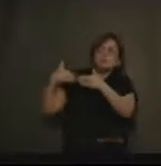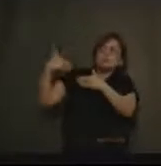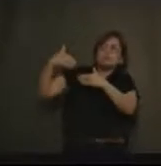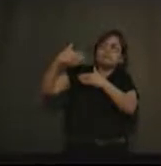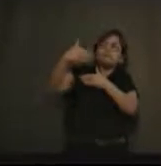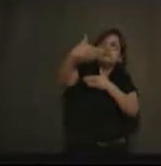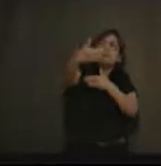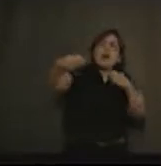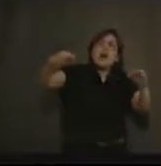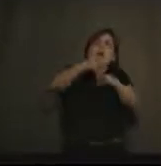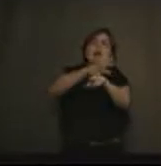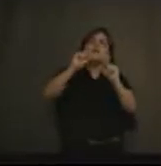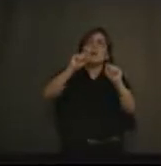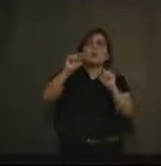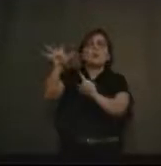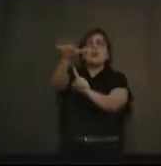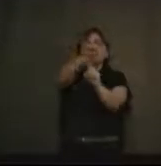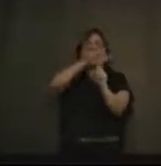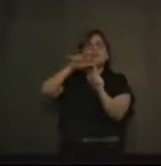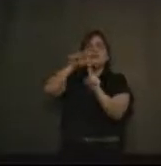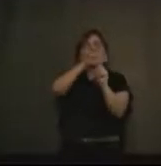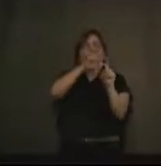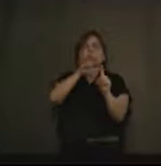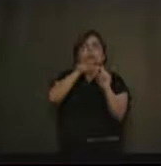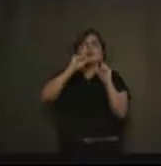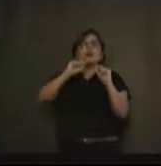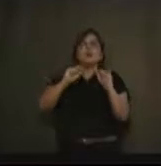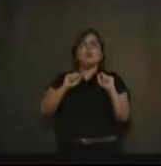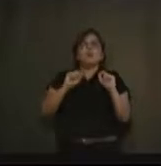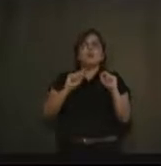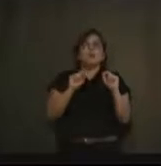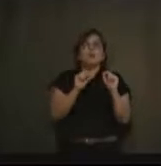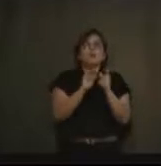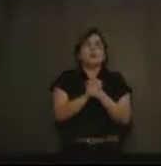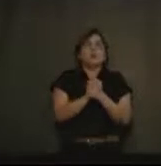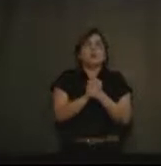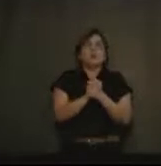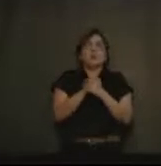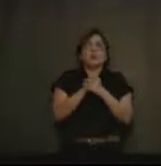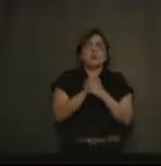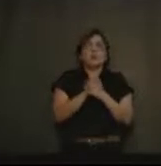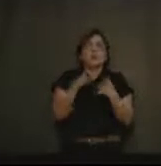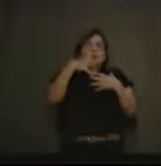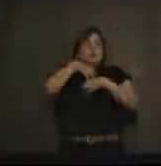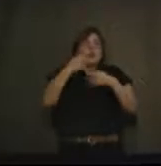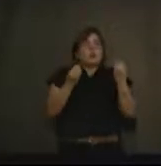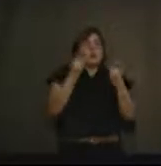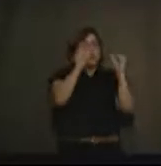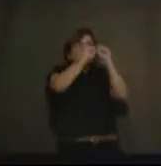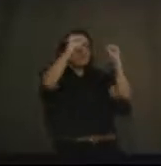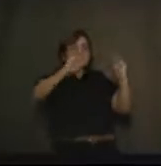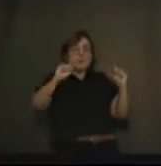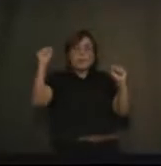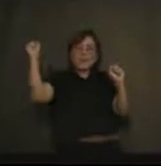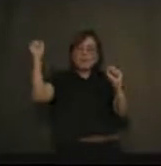acabar influenciando muito o modo como o sistema solar evolui, fazendo, por